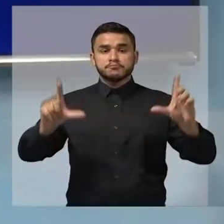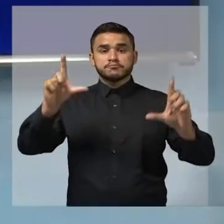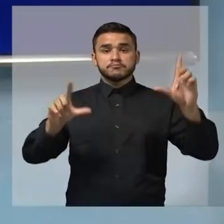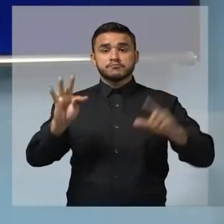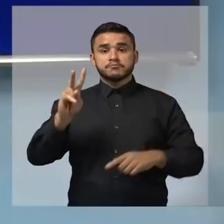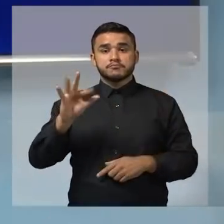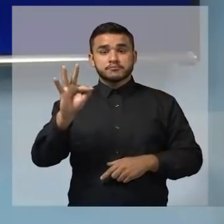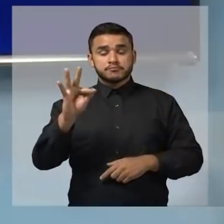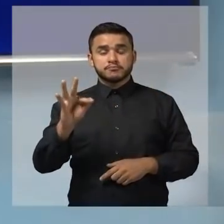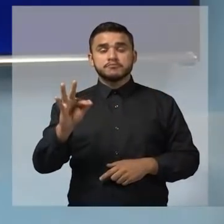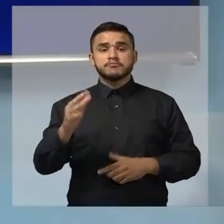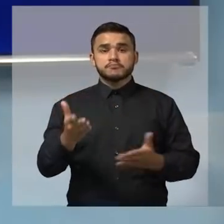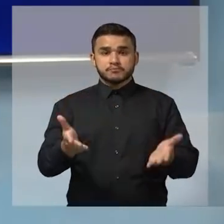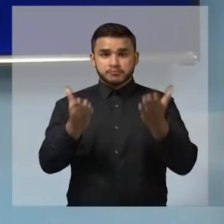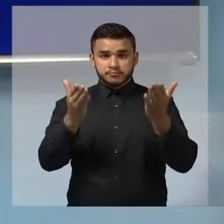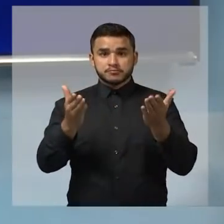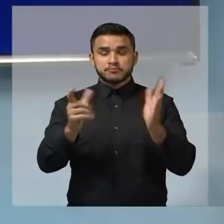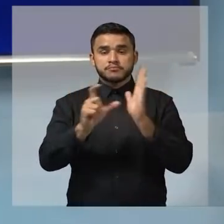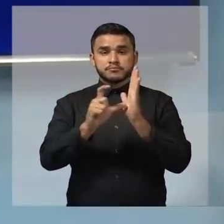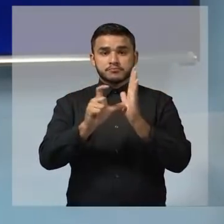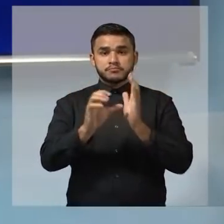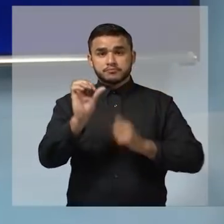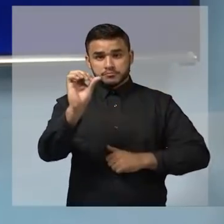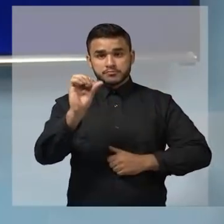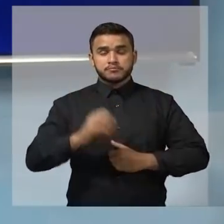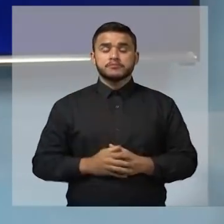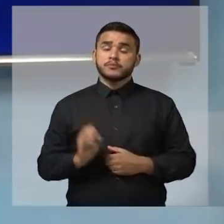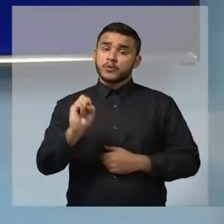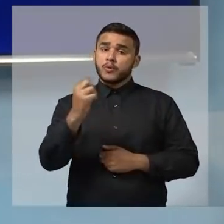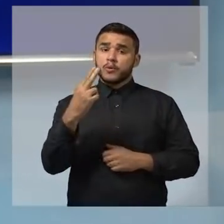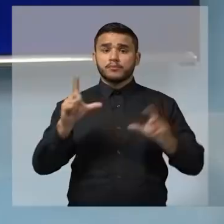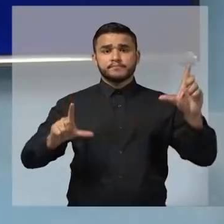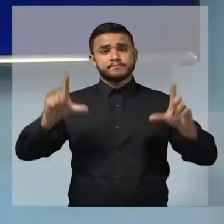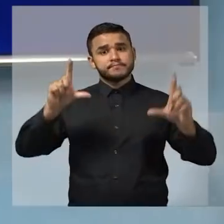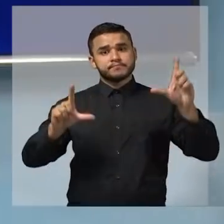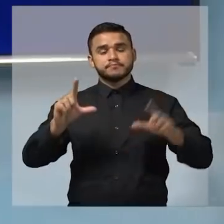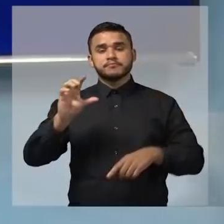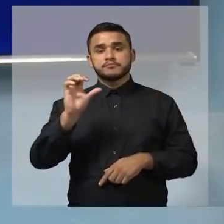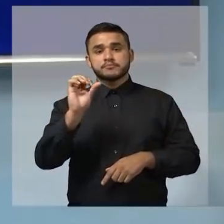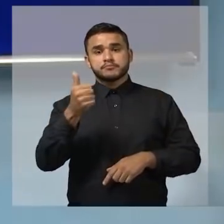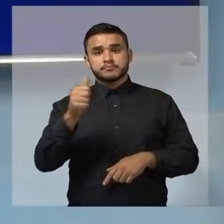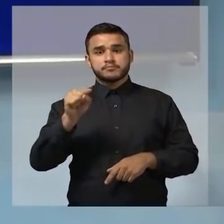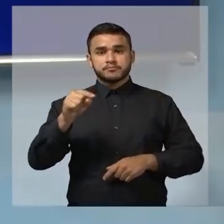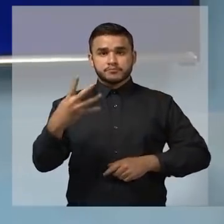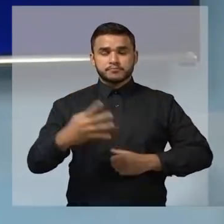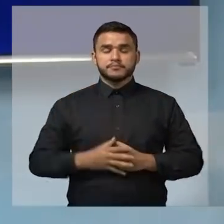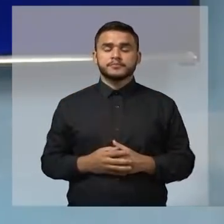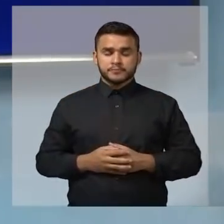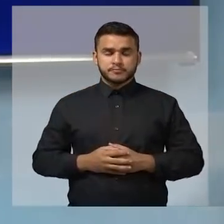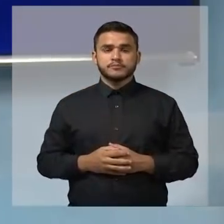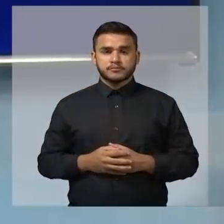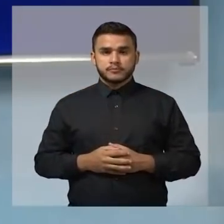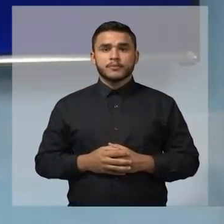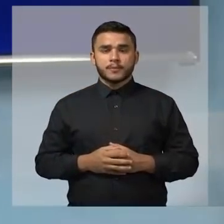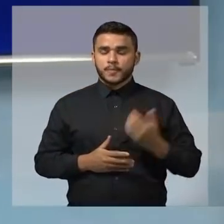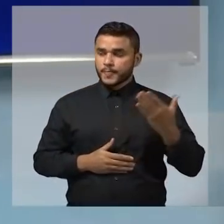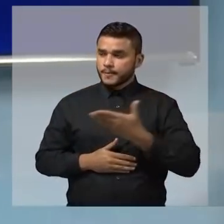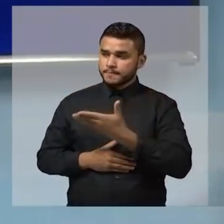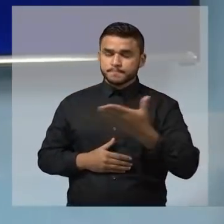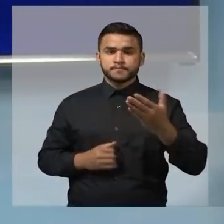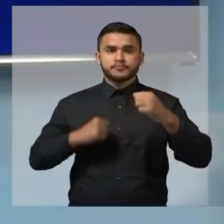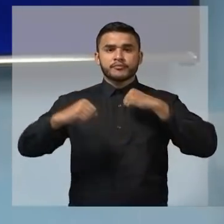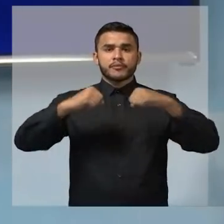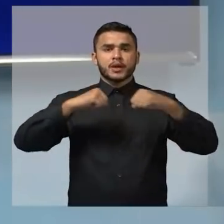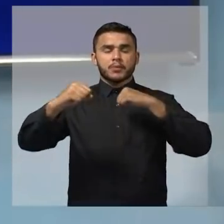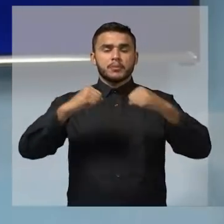canal 6 da Multiplay ou 61.4 digital. E para debatermos estes e outros assuntos,